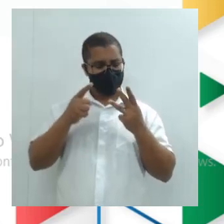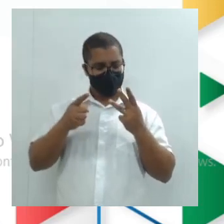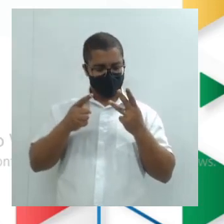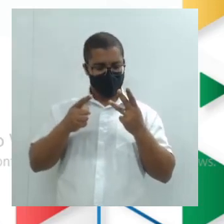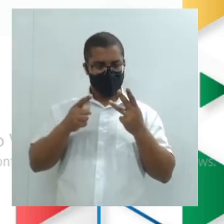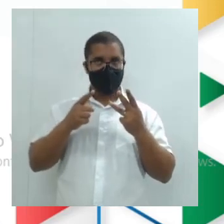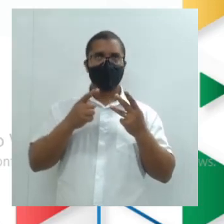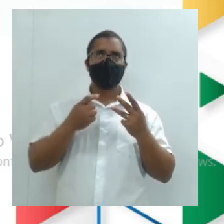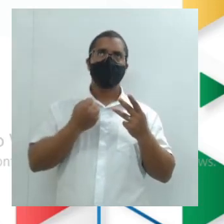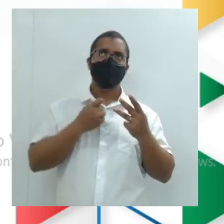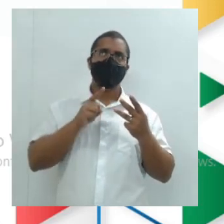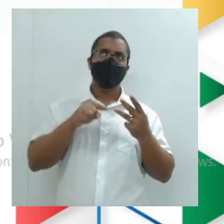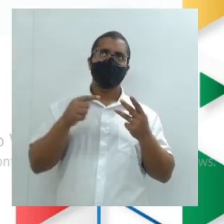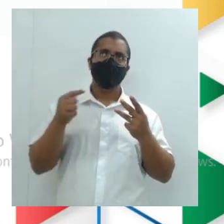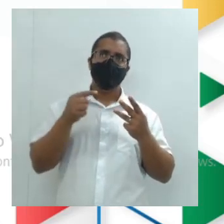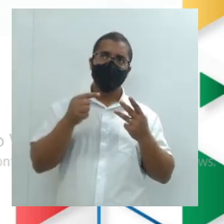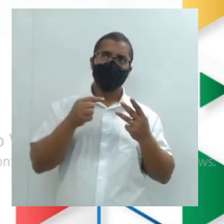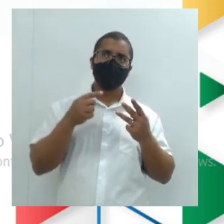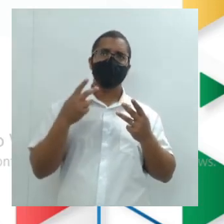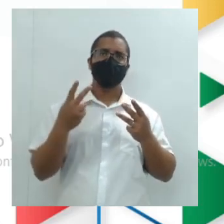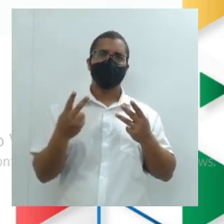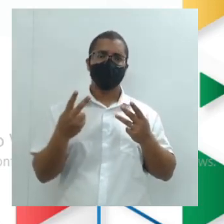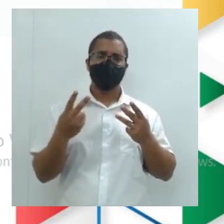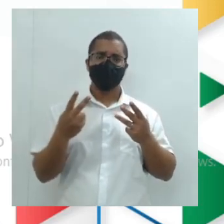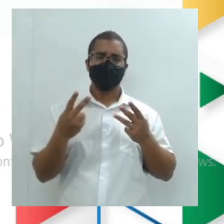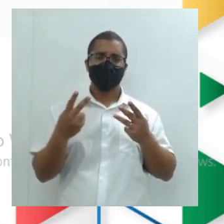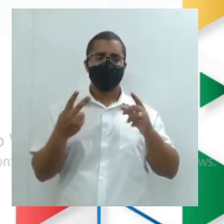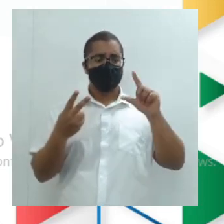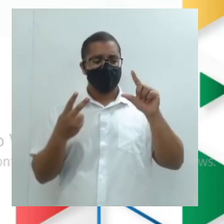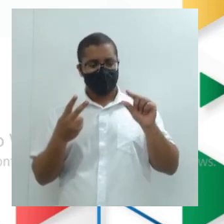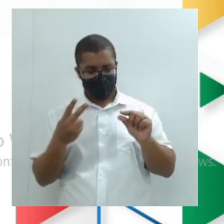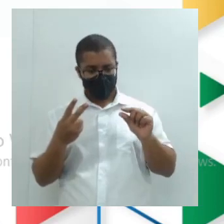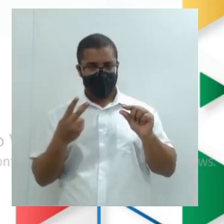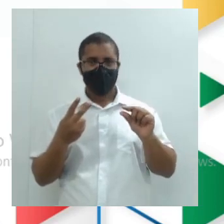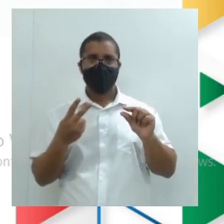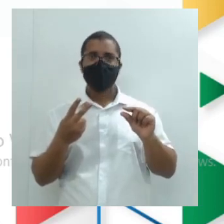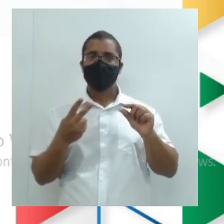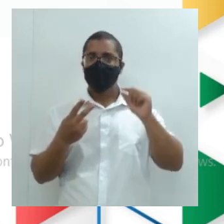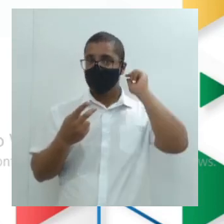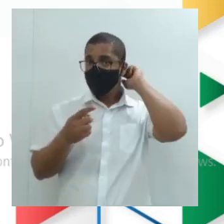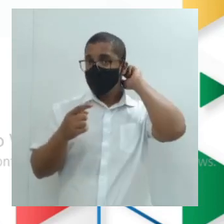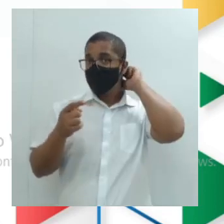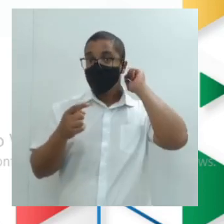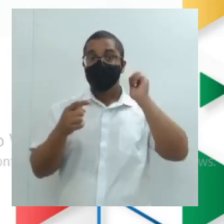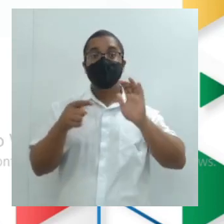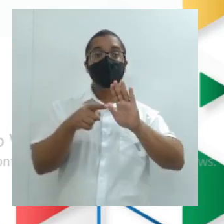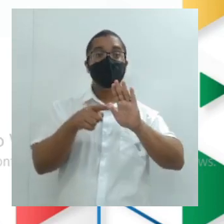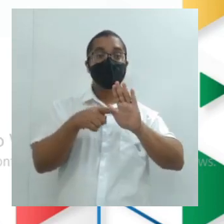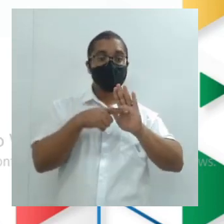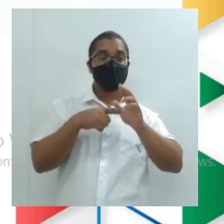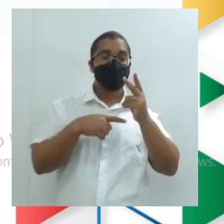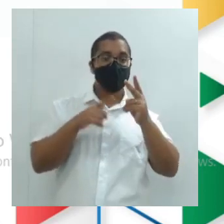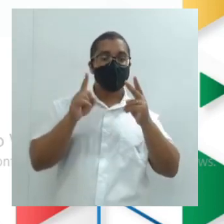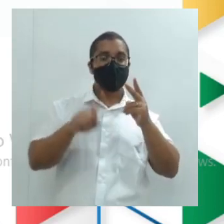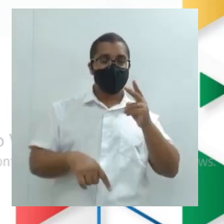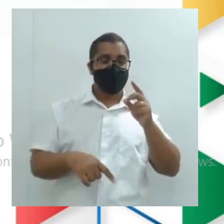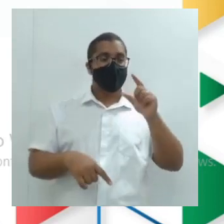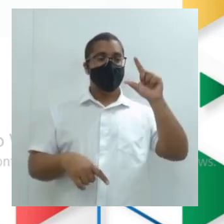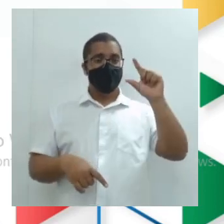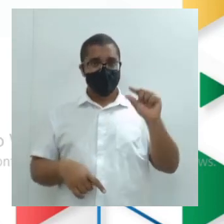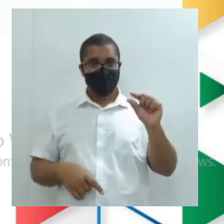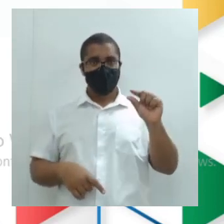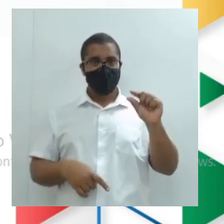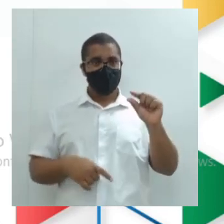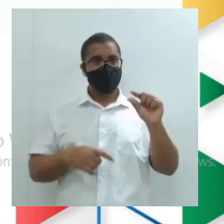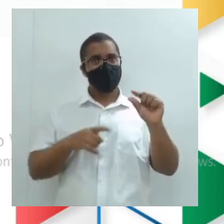é menos 2, tá? O menor, e ele está dando bem claro, menos 2 é o menor. Se é o menor, é